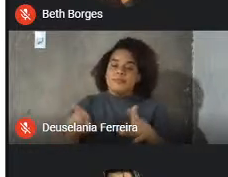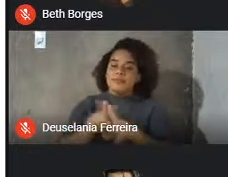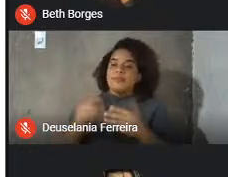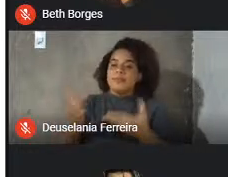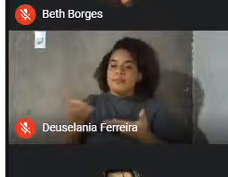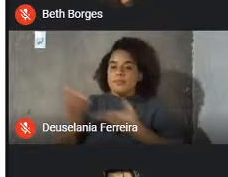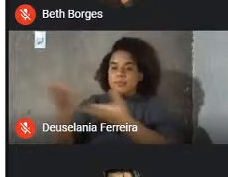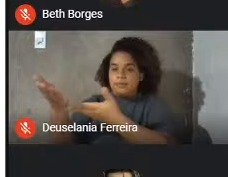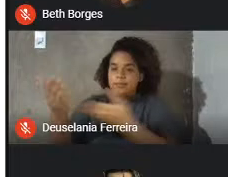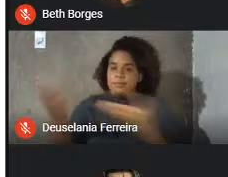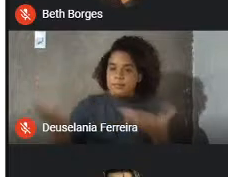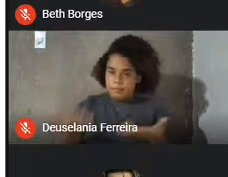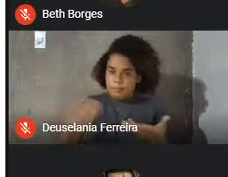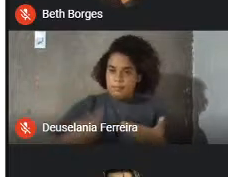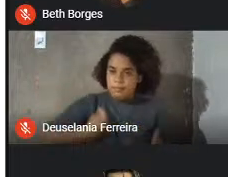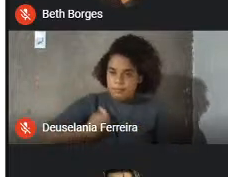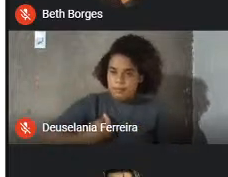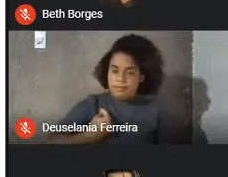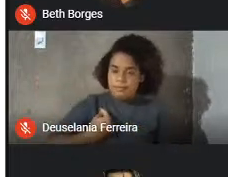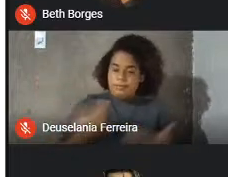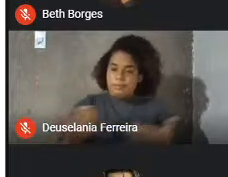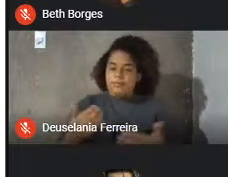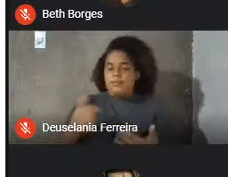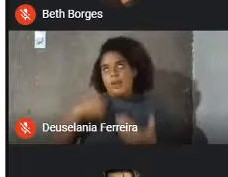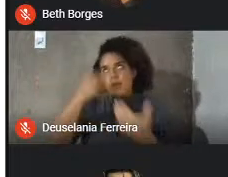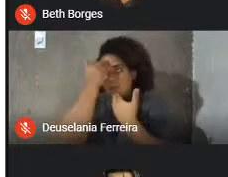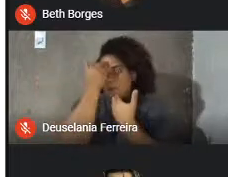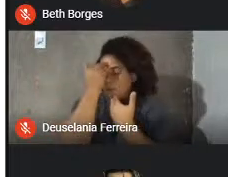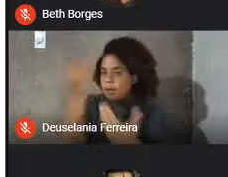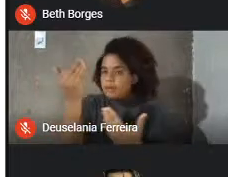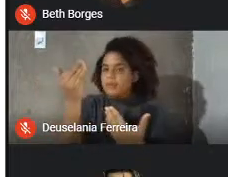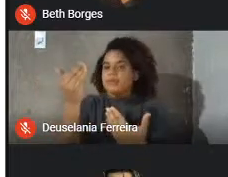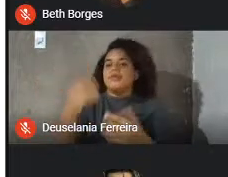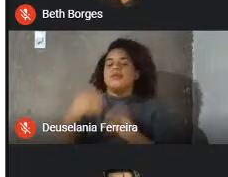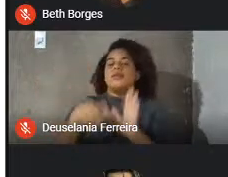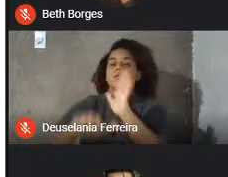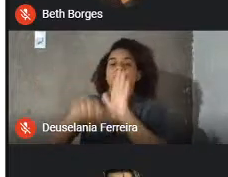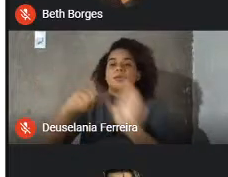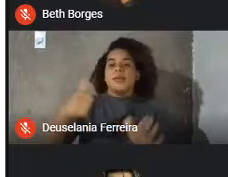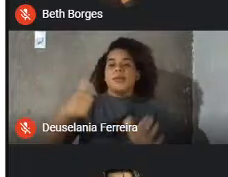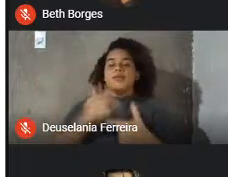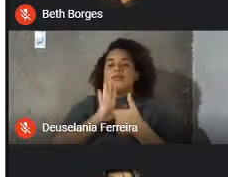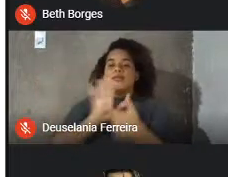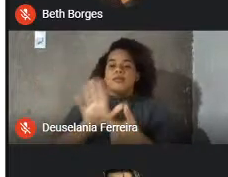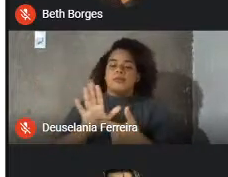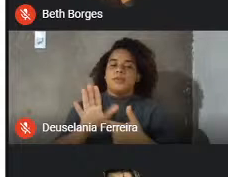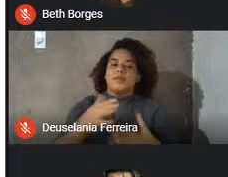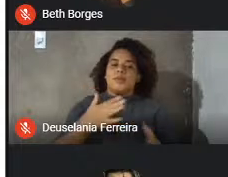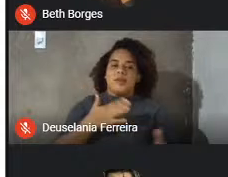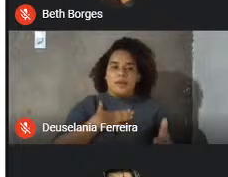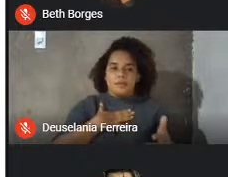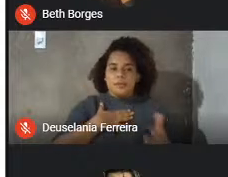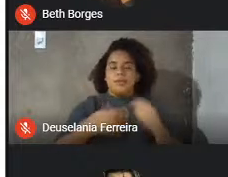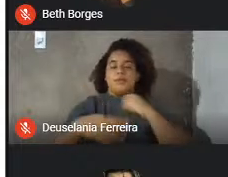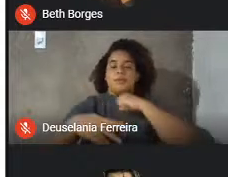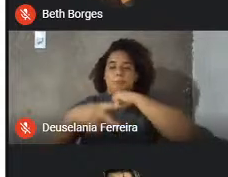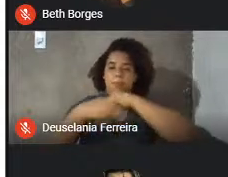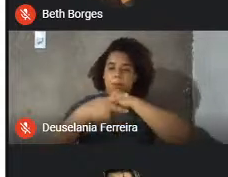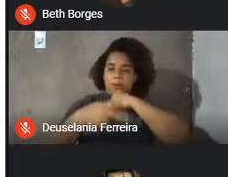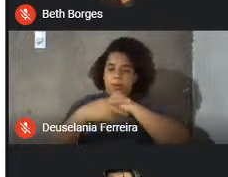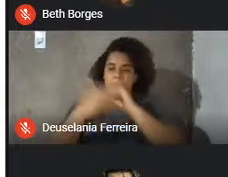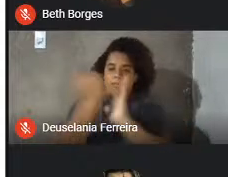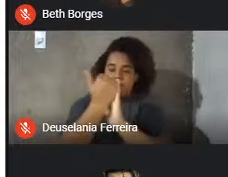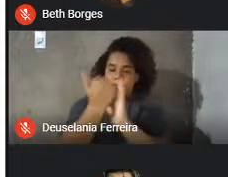aqui hoje, eu agradeço demais, tá? Para estar trazendo em primeira mão esses protocolos, tá?